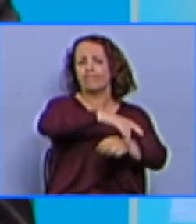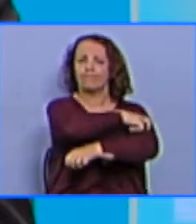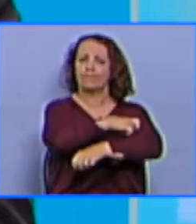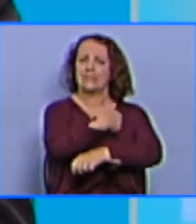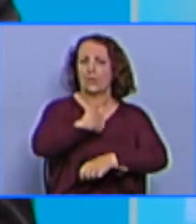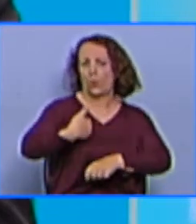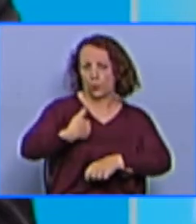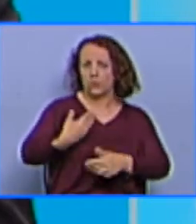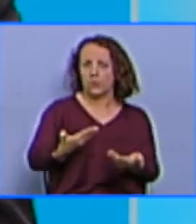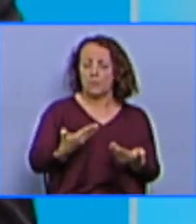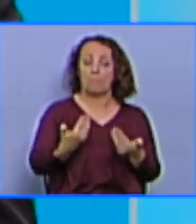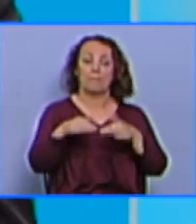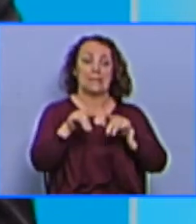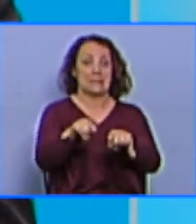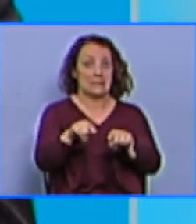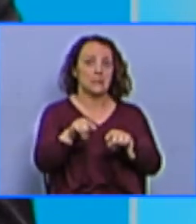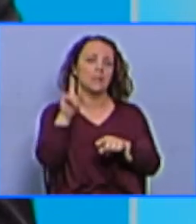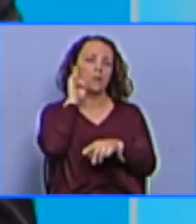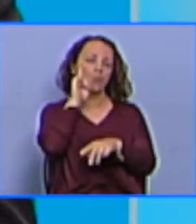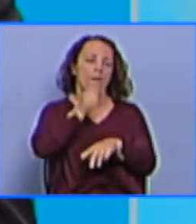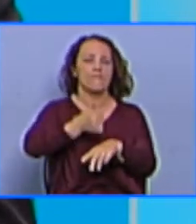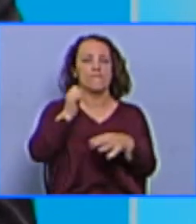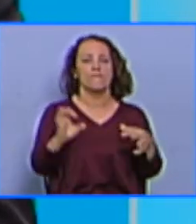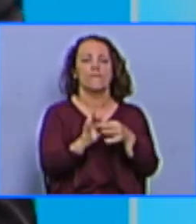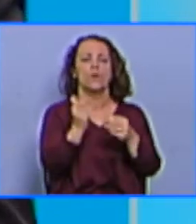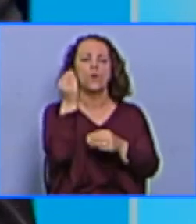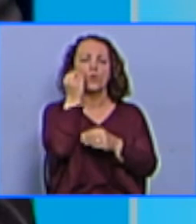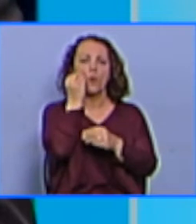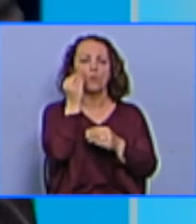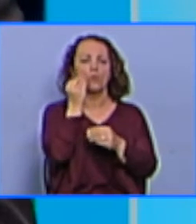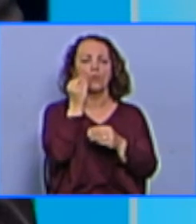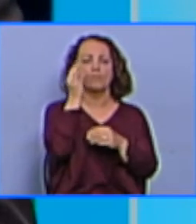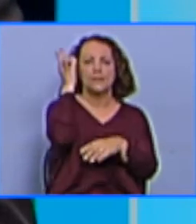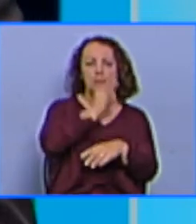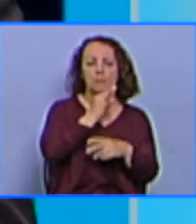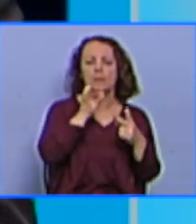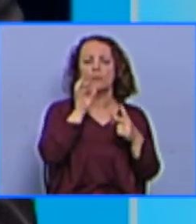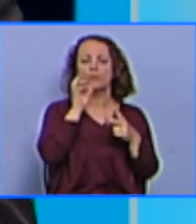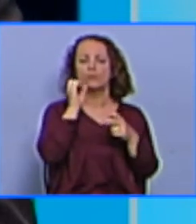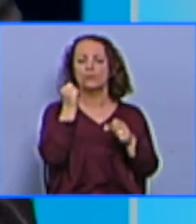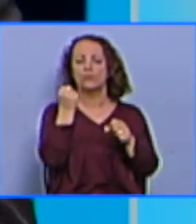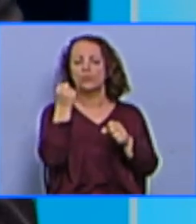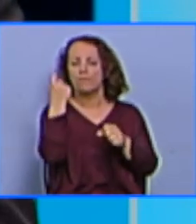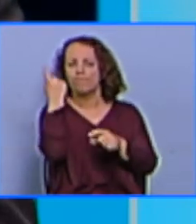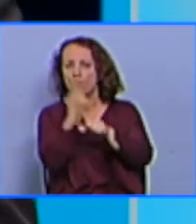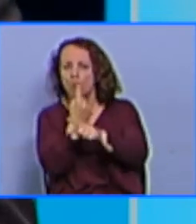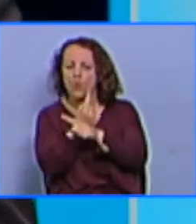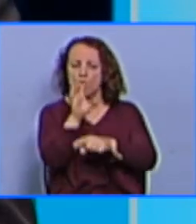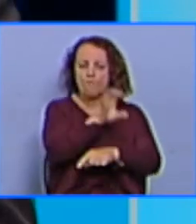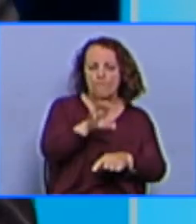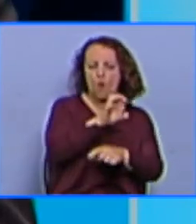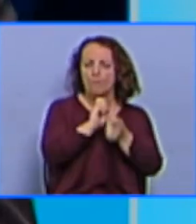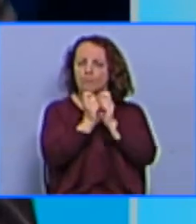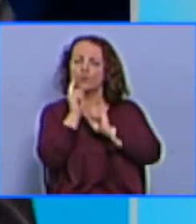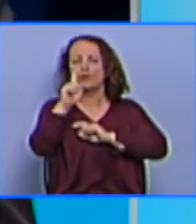conta. Aqui já estão delineados em relação mesmo a alguns sacramentos, algumas celebrações, mas virá depois de maneira muito mais